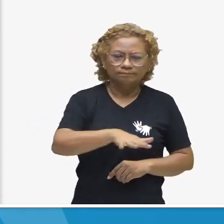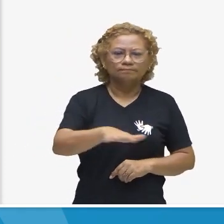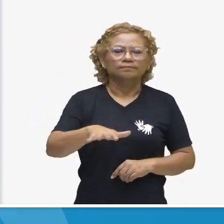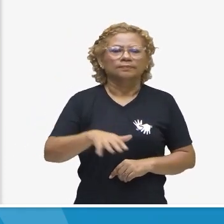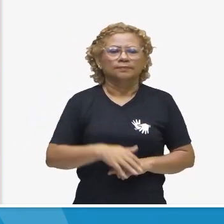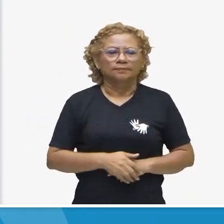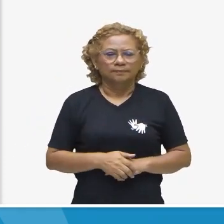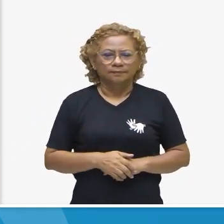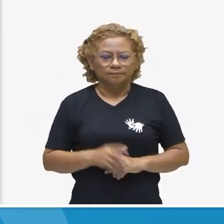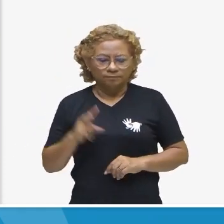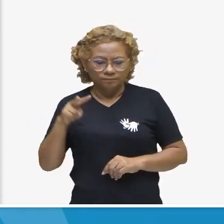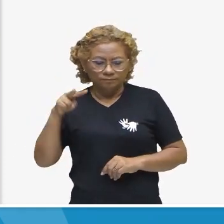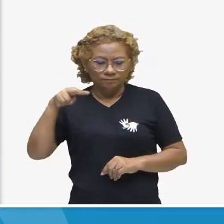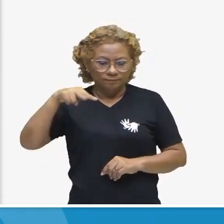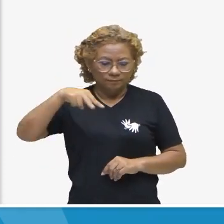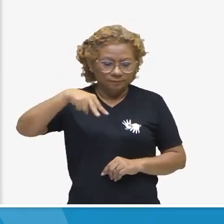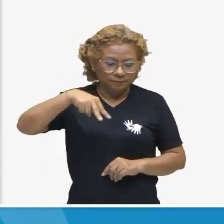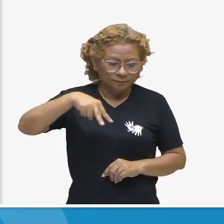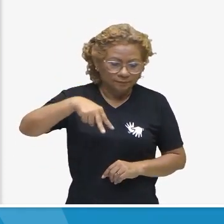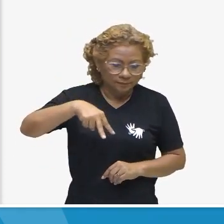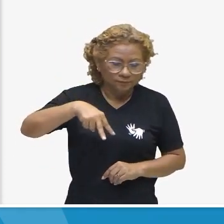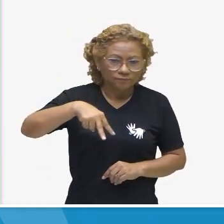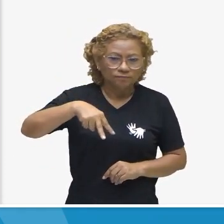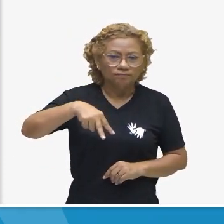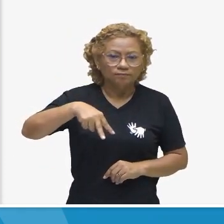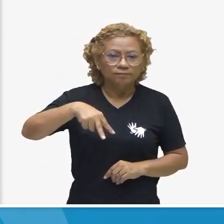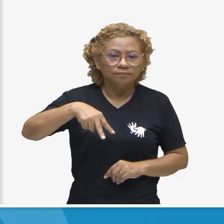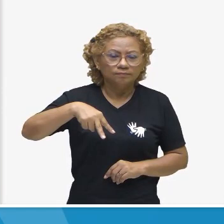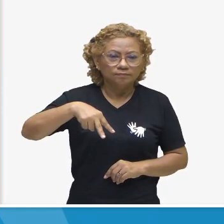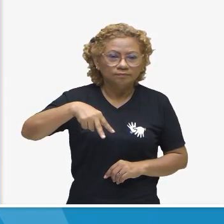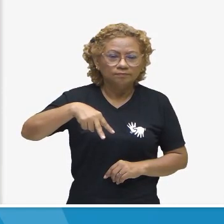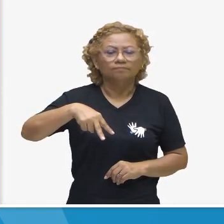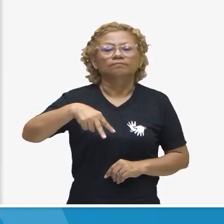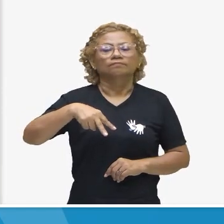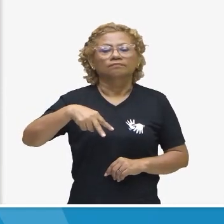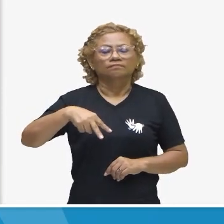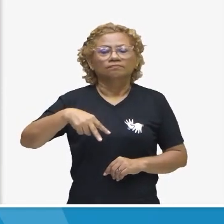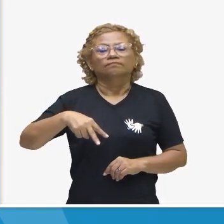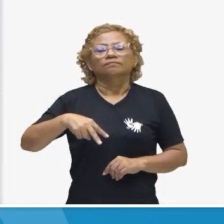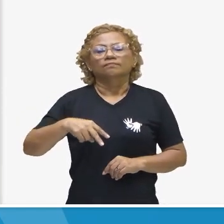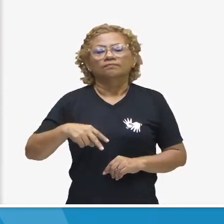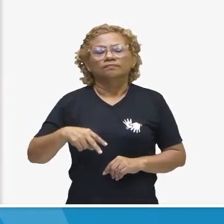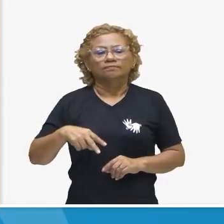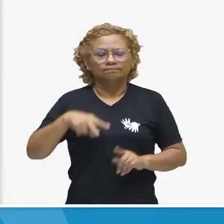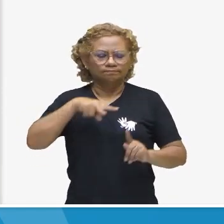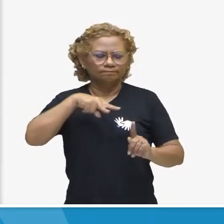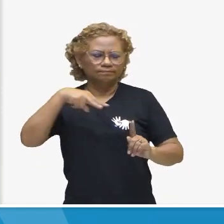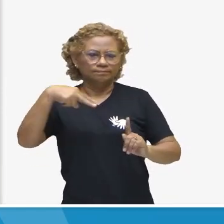de forma que esses objetos possam ser vistos de vários ângulos, de várias